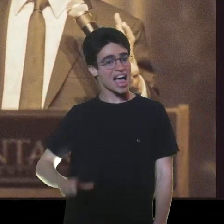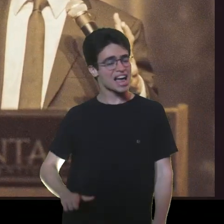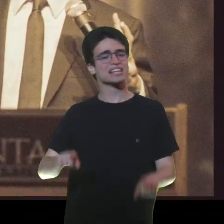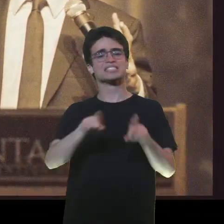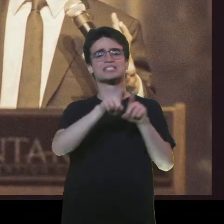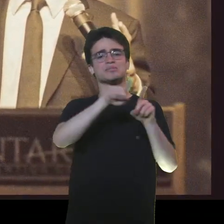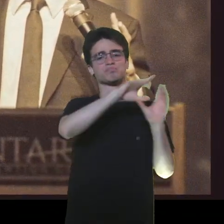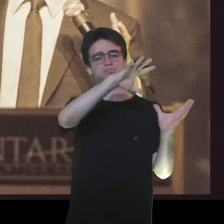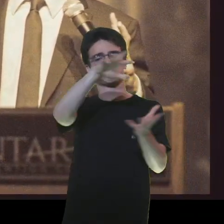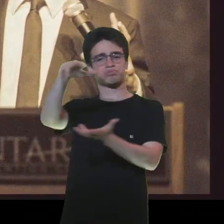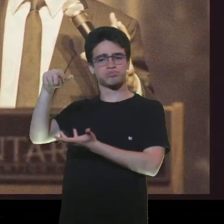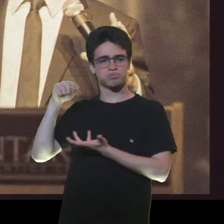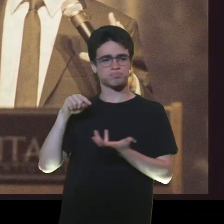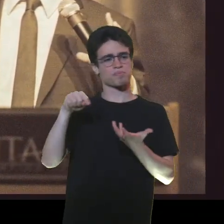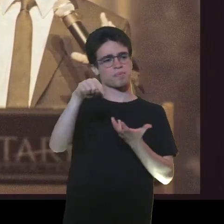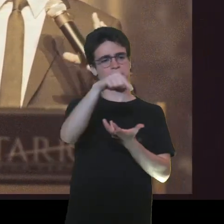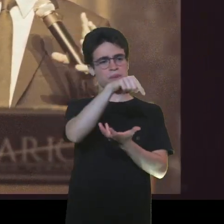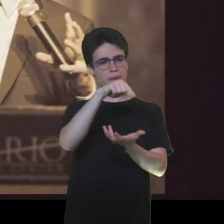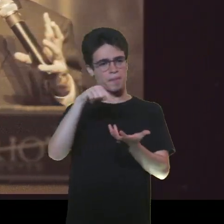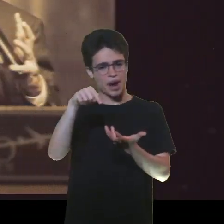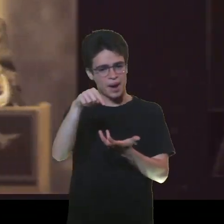mundo.